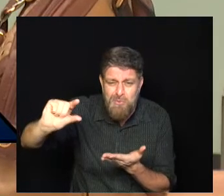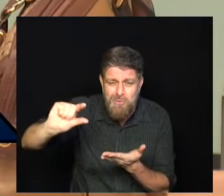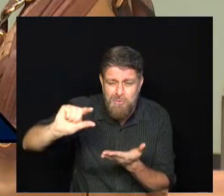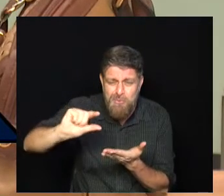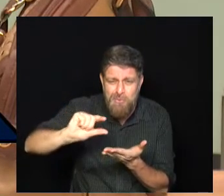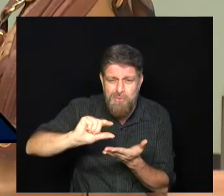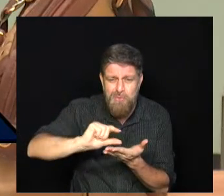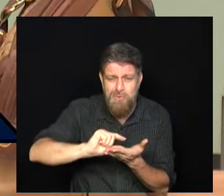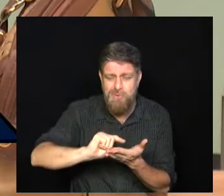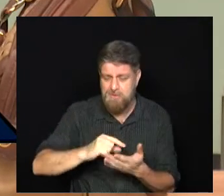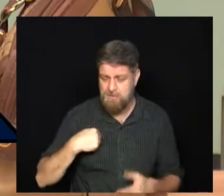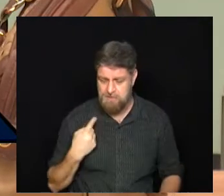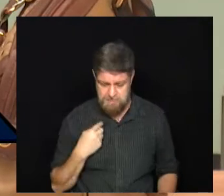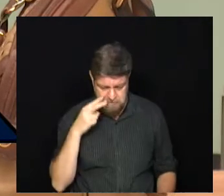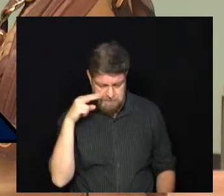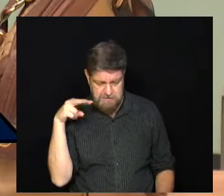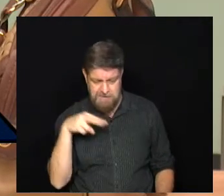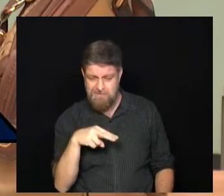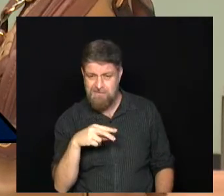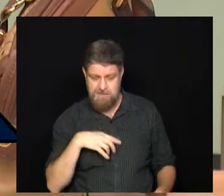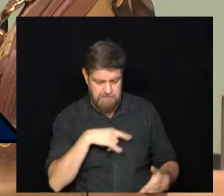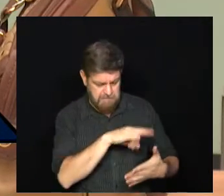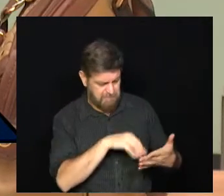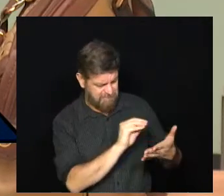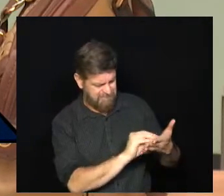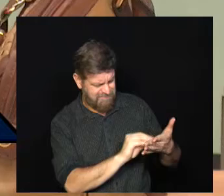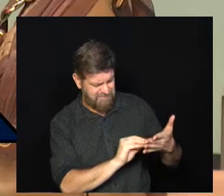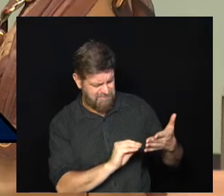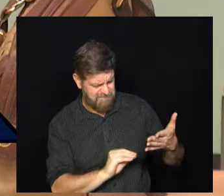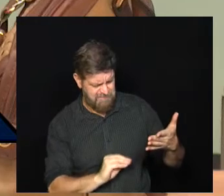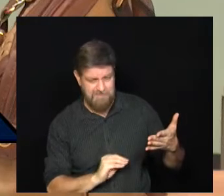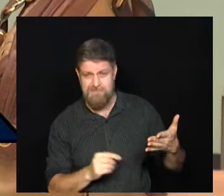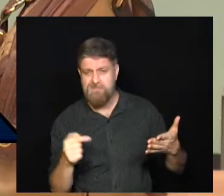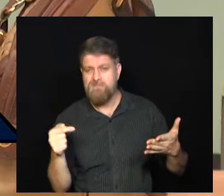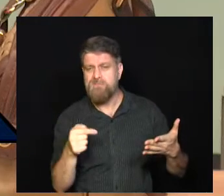E a gente vê aqui que tem uma